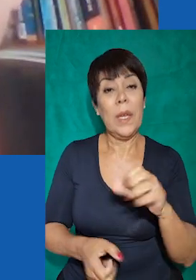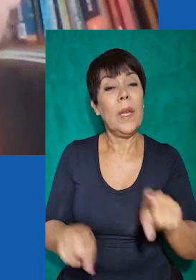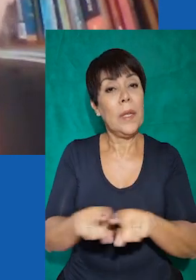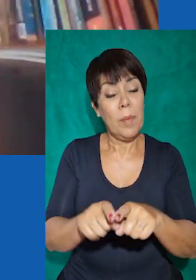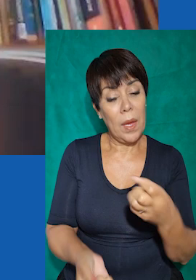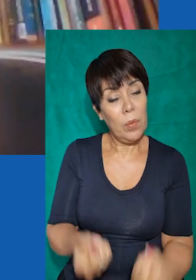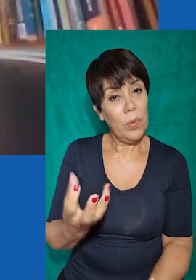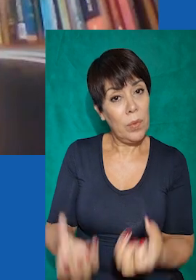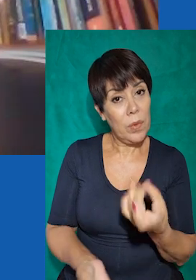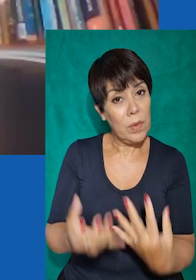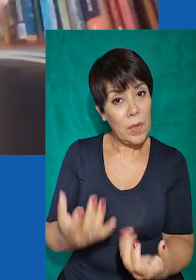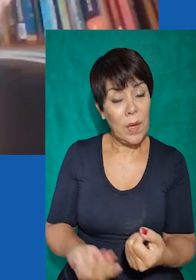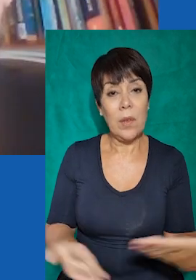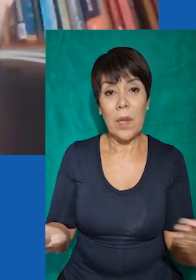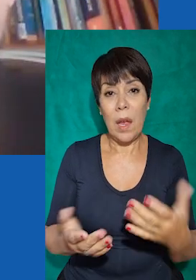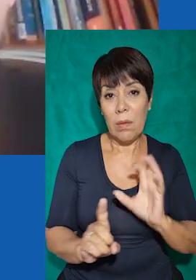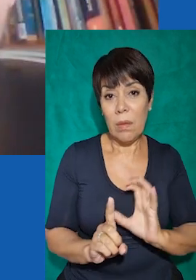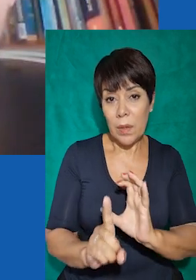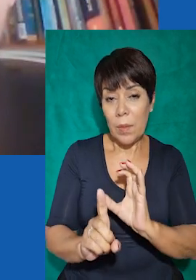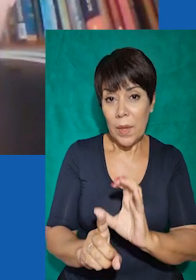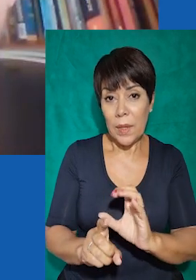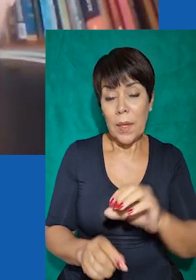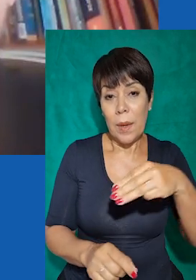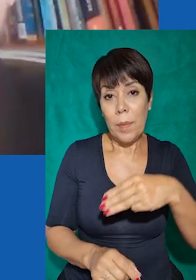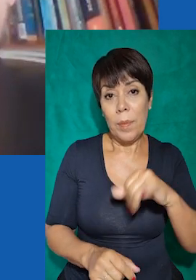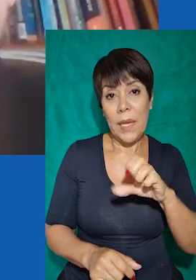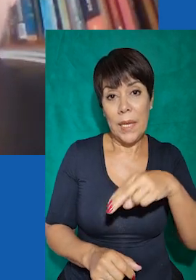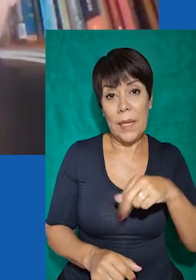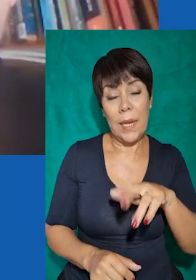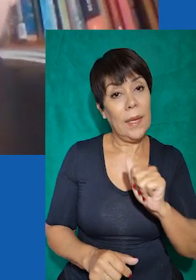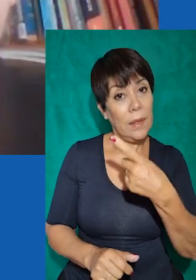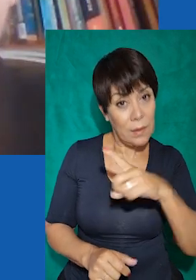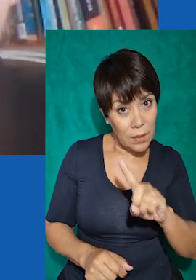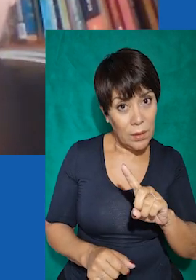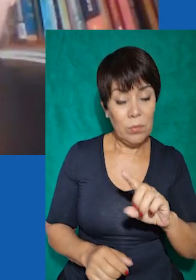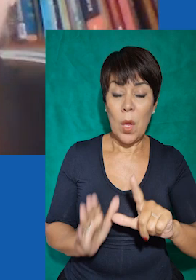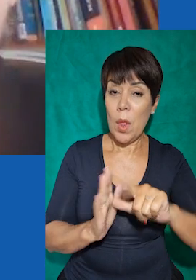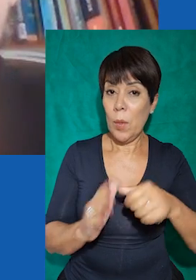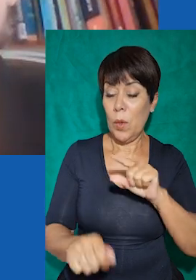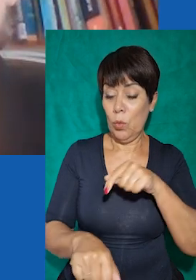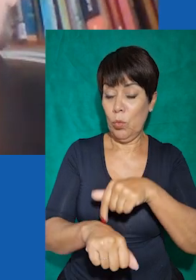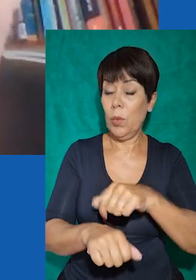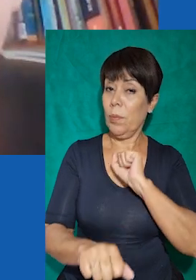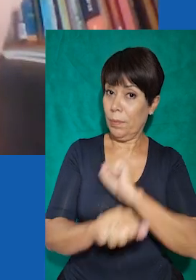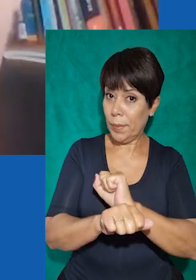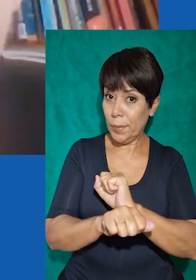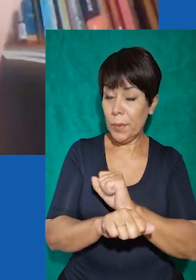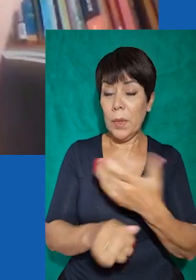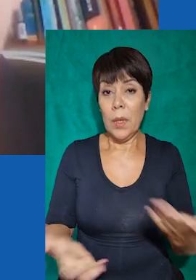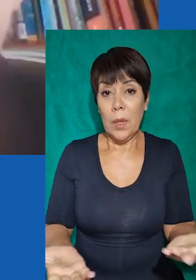né? Agora está ameaçando com mineração outra vez, né? Depois de um certo recesso.